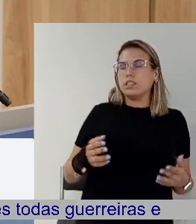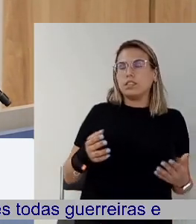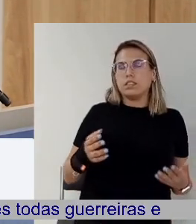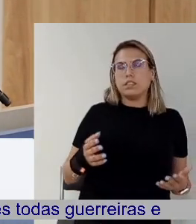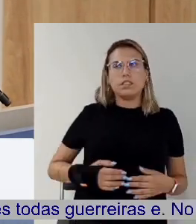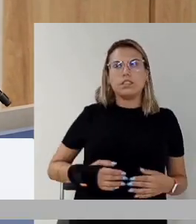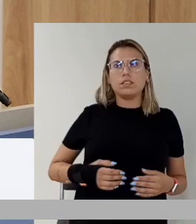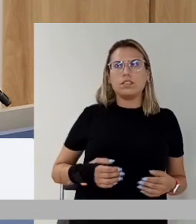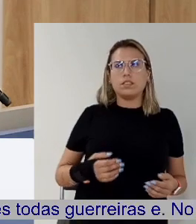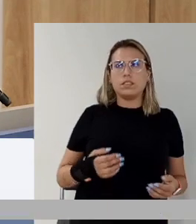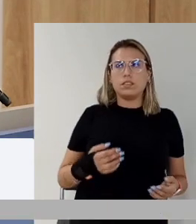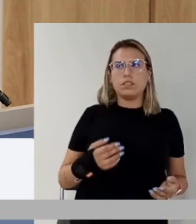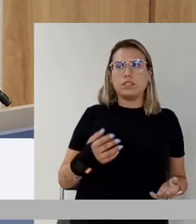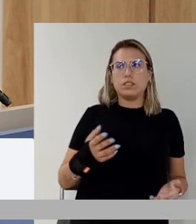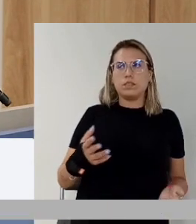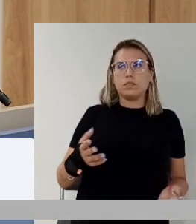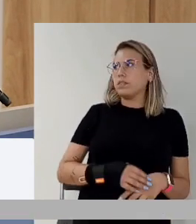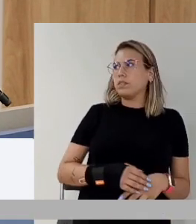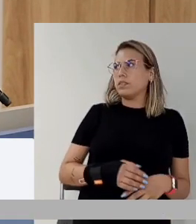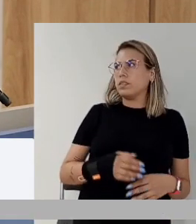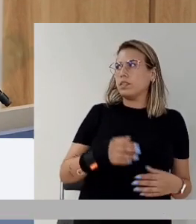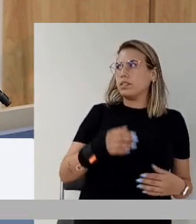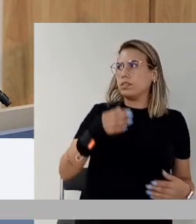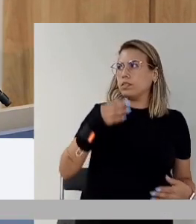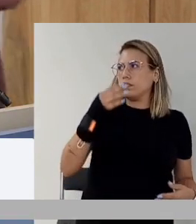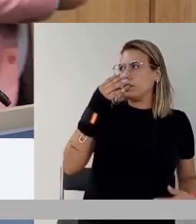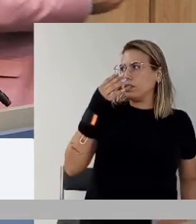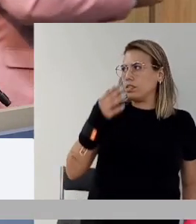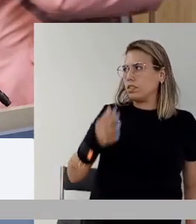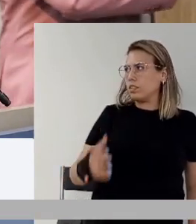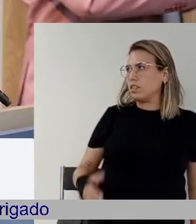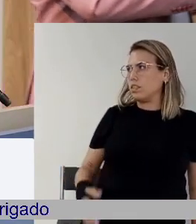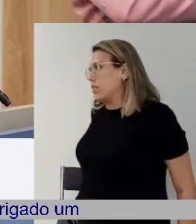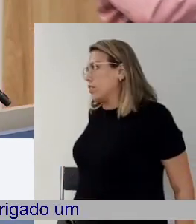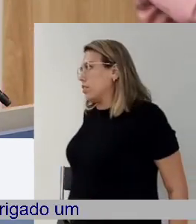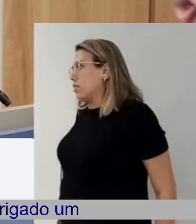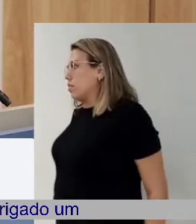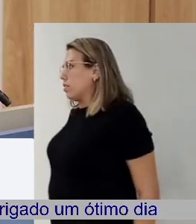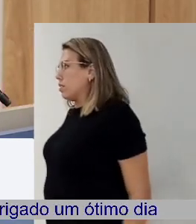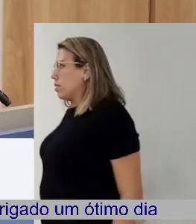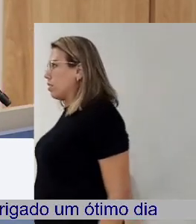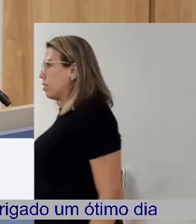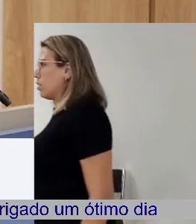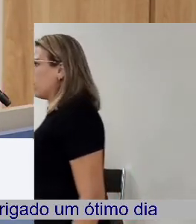no mais tá acando meu tempo a gente coloca nas consideração finais Muito obrigado um ótimo